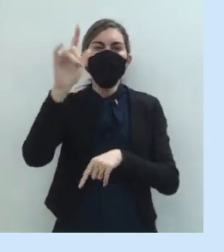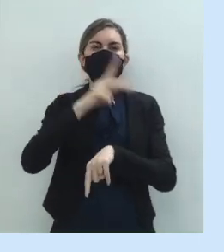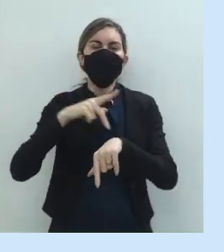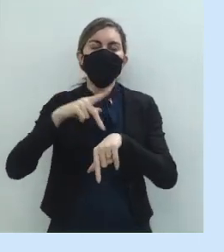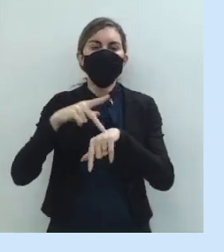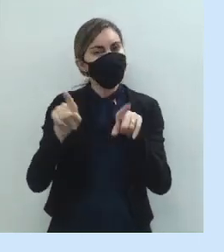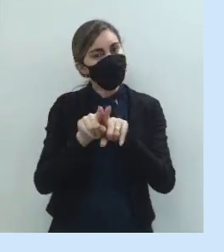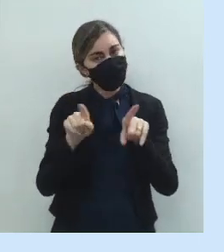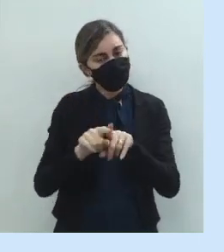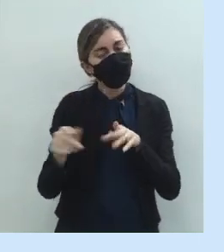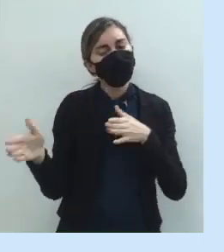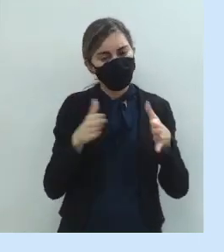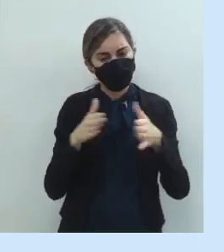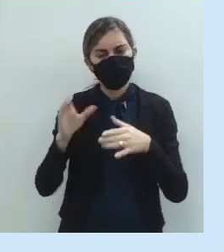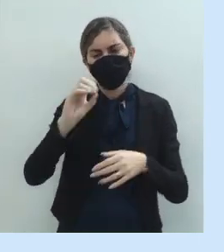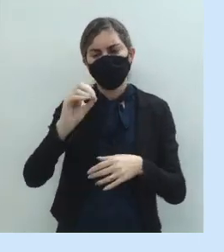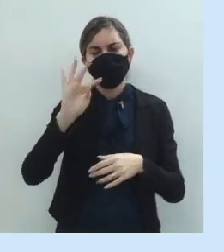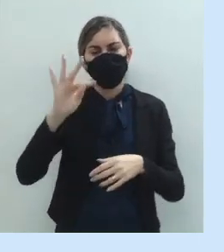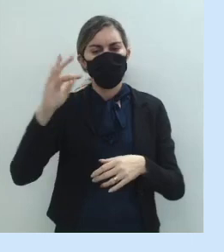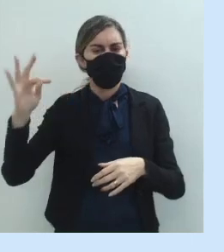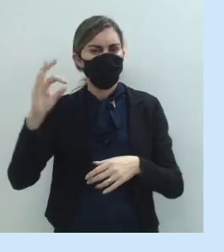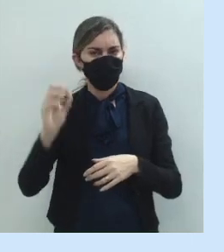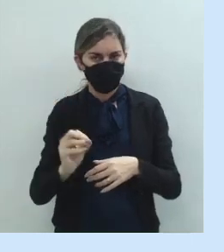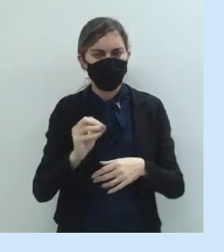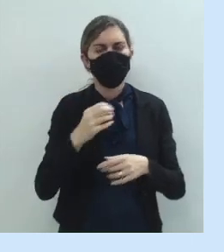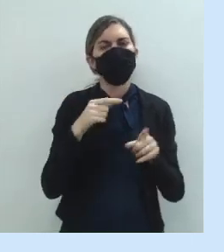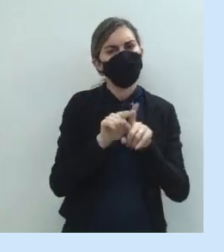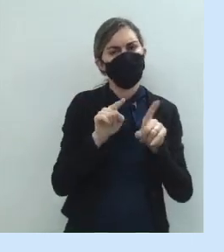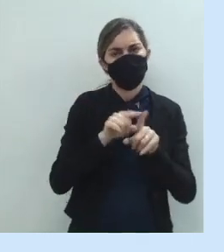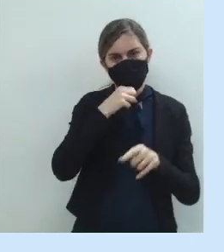Então, nesse mesmo período, o cantor Otto acaba também